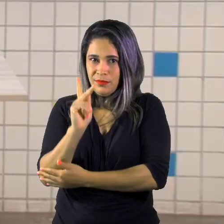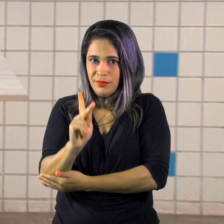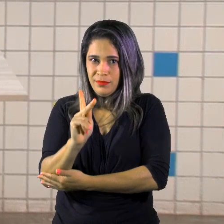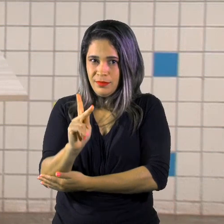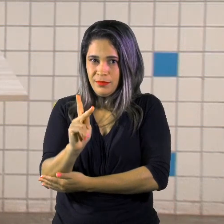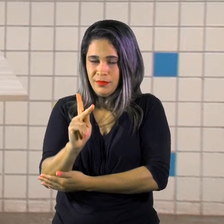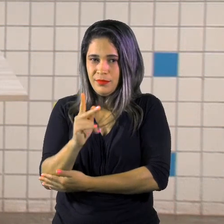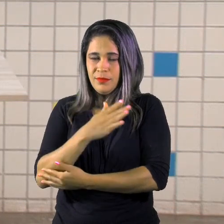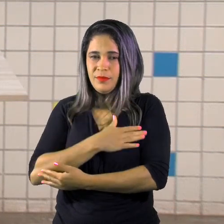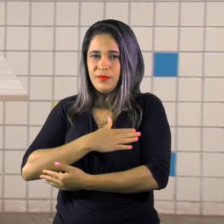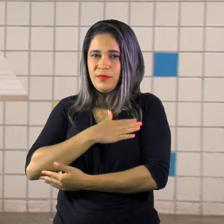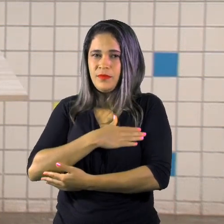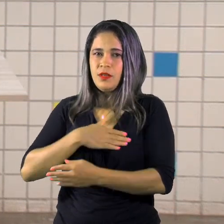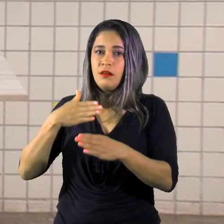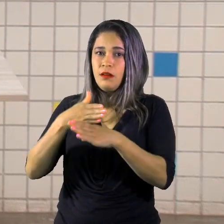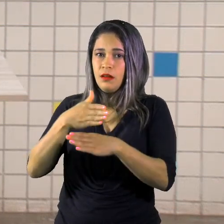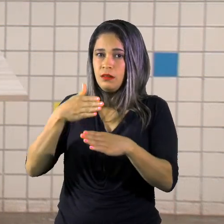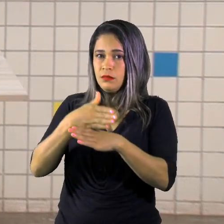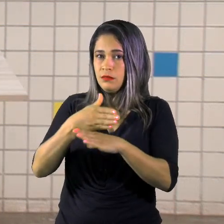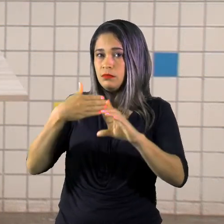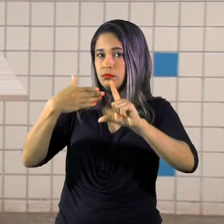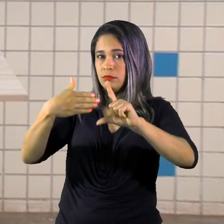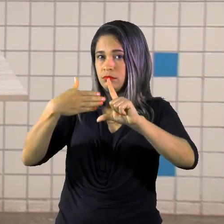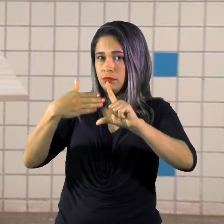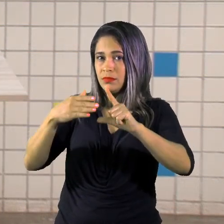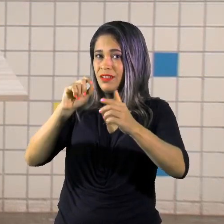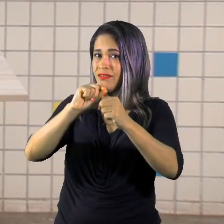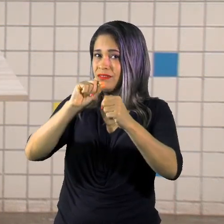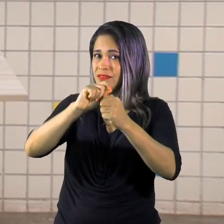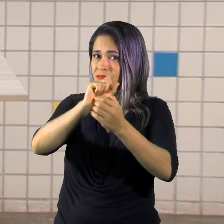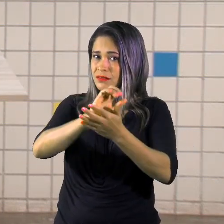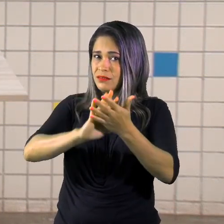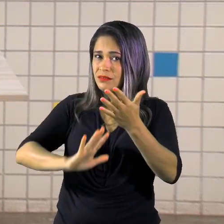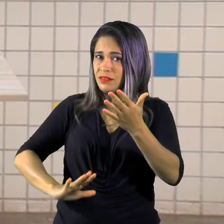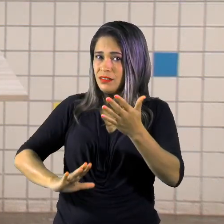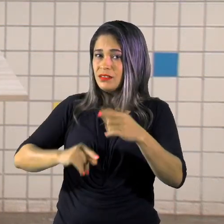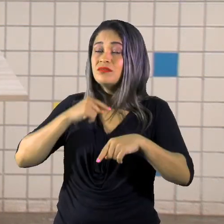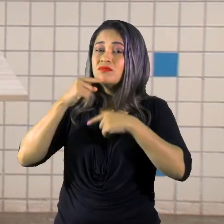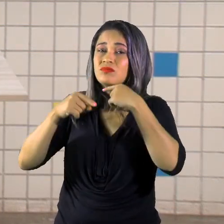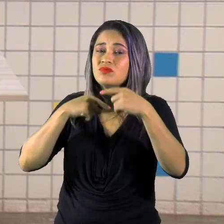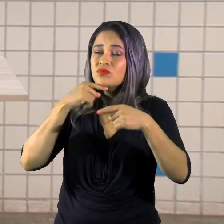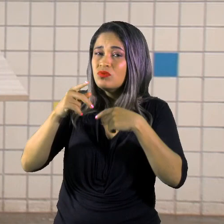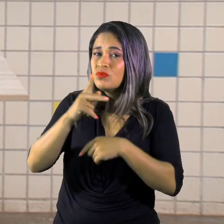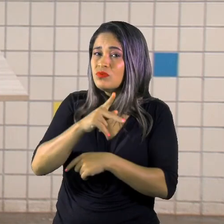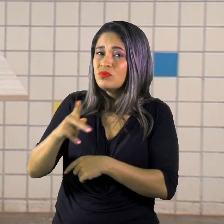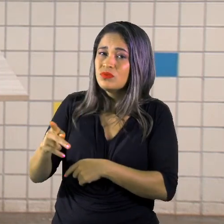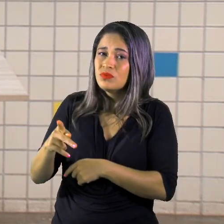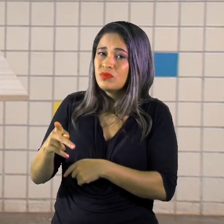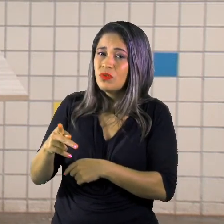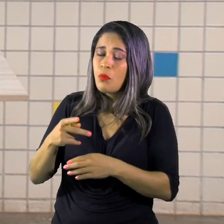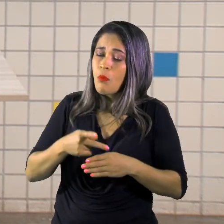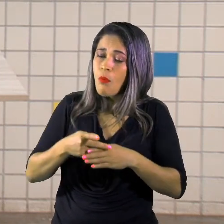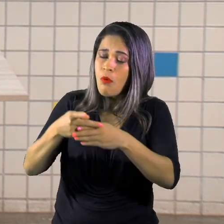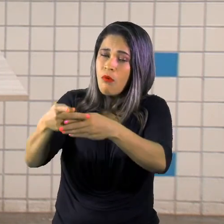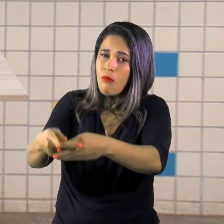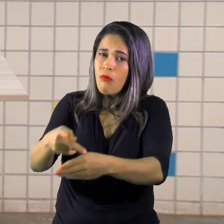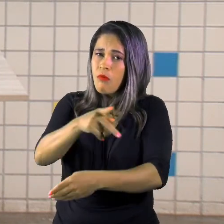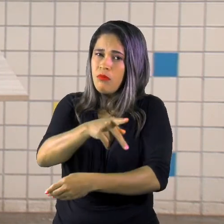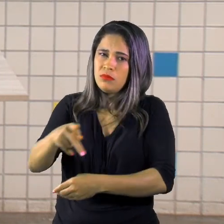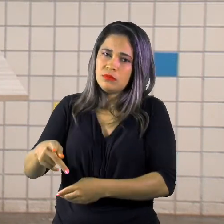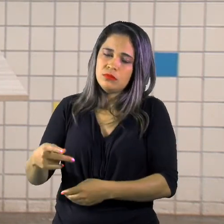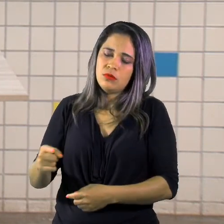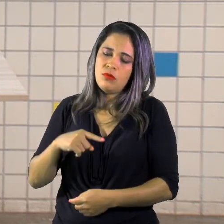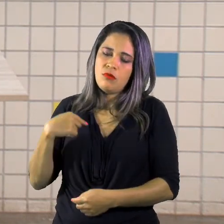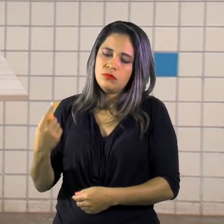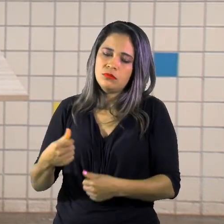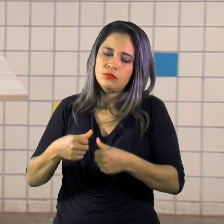Eu gostaria que vocês entrassem no portal, fizessem as atividades, tirem dúvida com os seus professores, nos procurem, nós estamos aqui